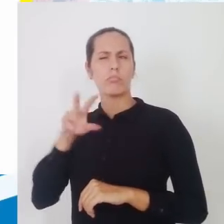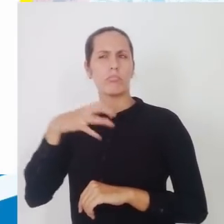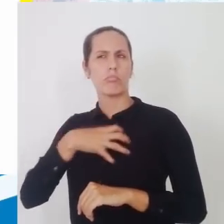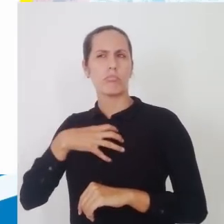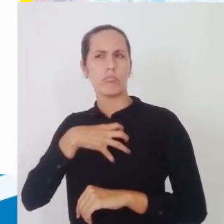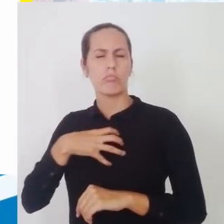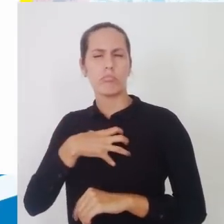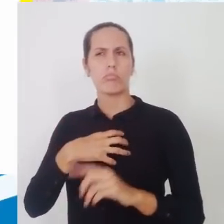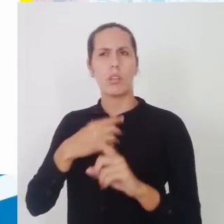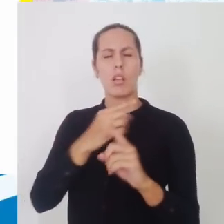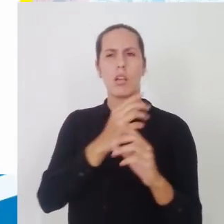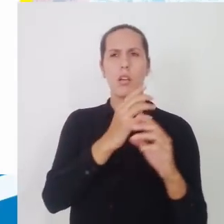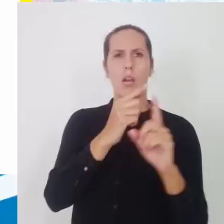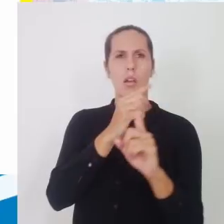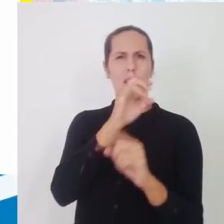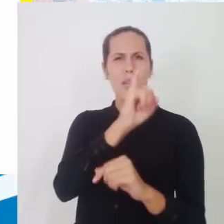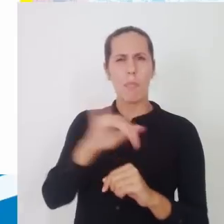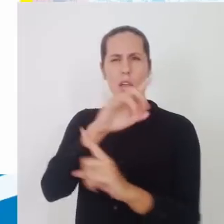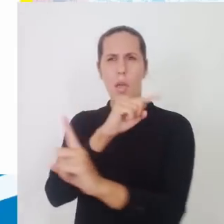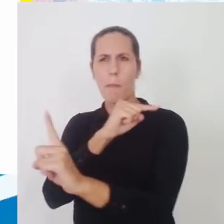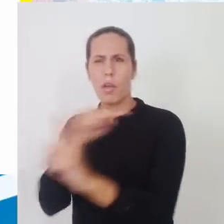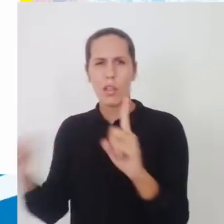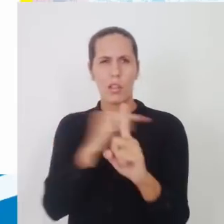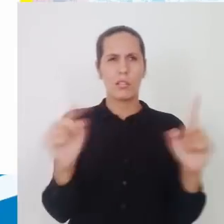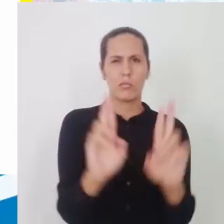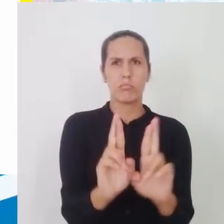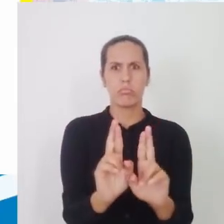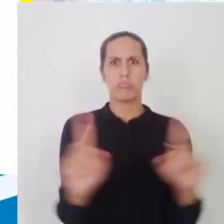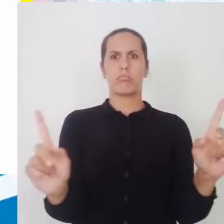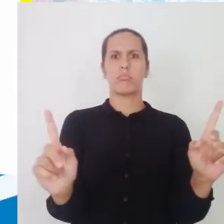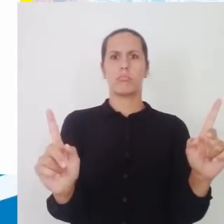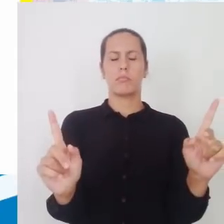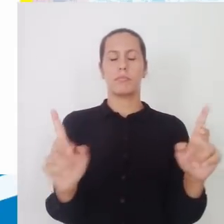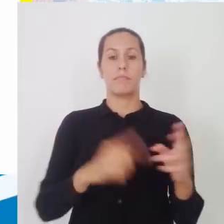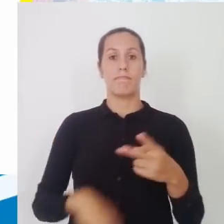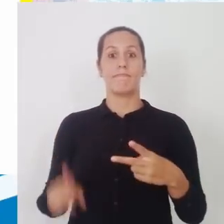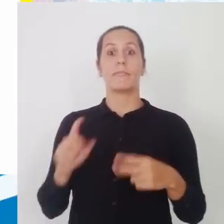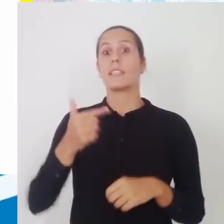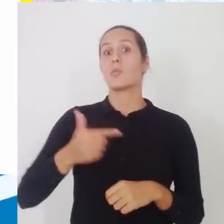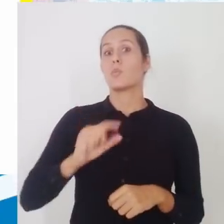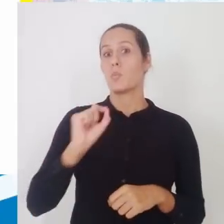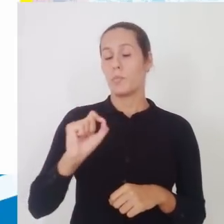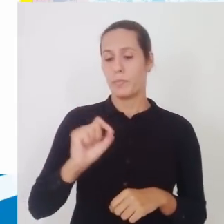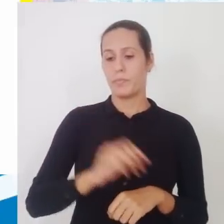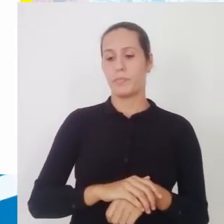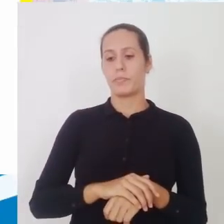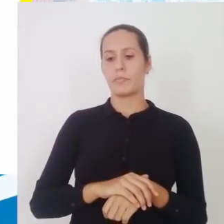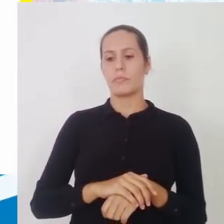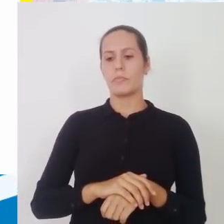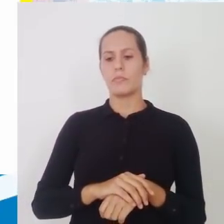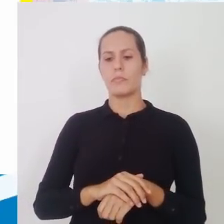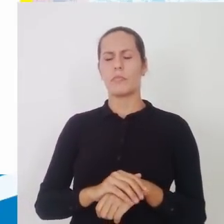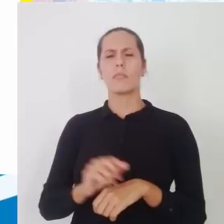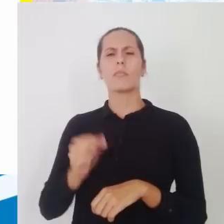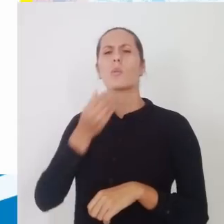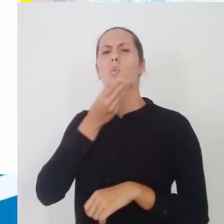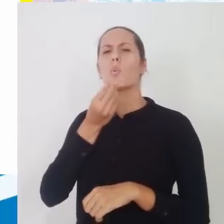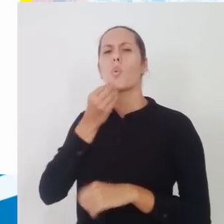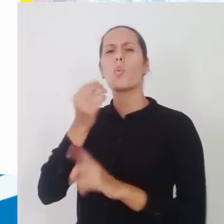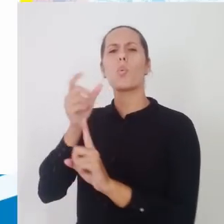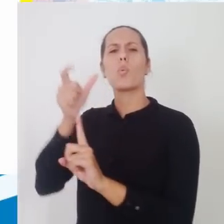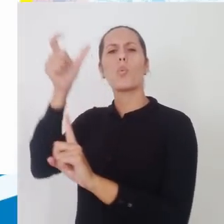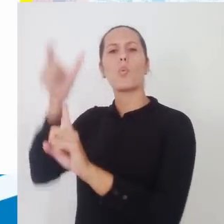A minha primeira pergunta que está aparecendo para vocês agora é o seguinte: como você se sentiu ao ver a imagem com